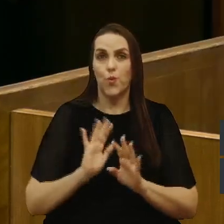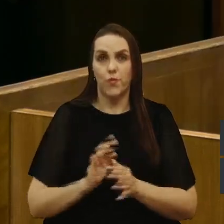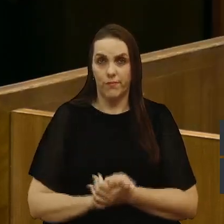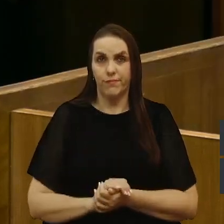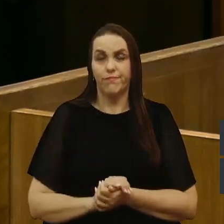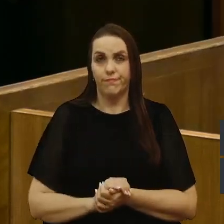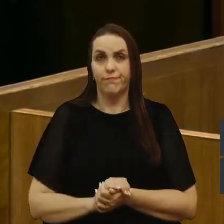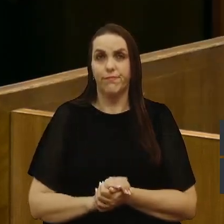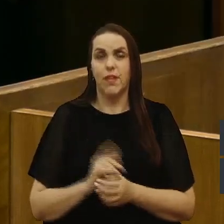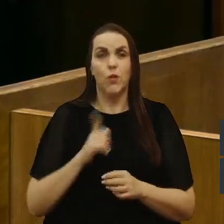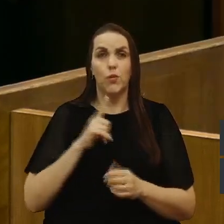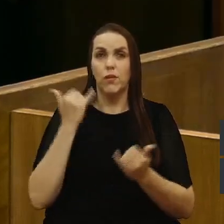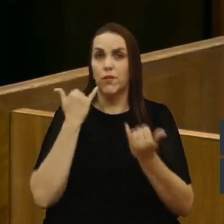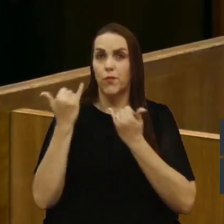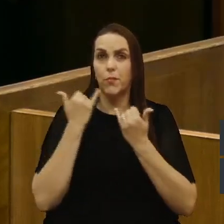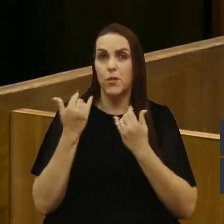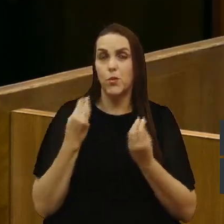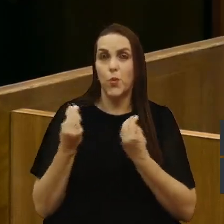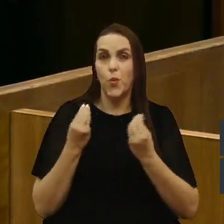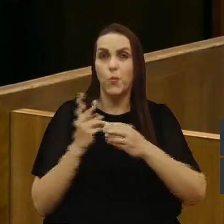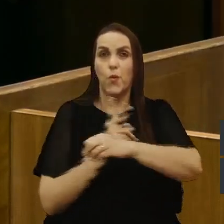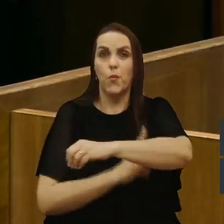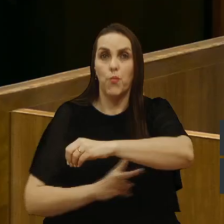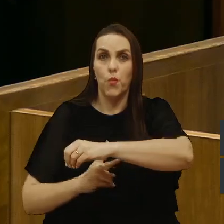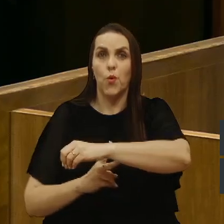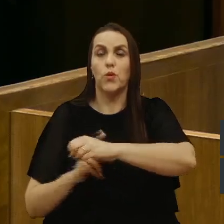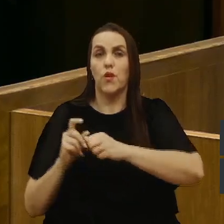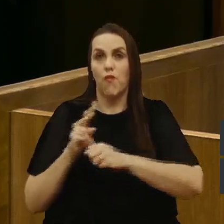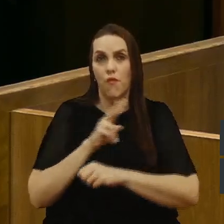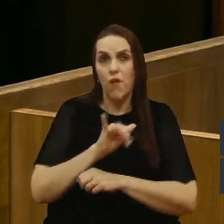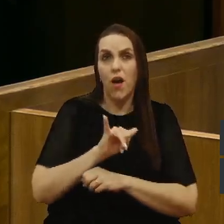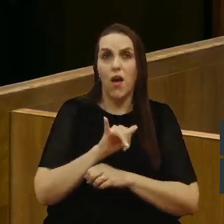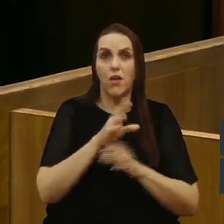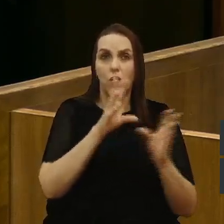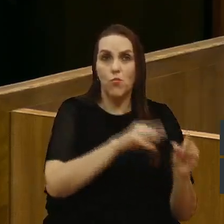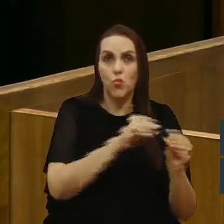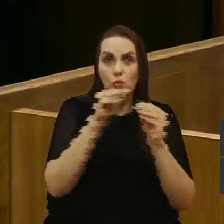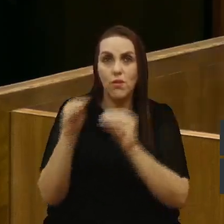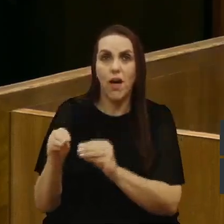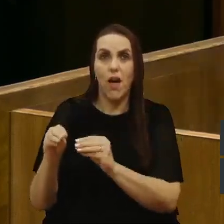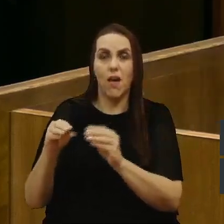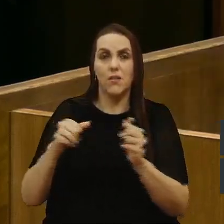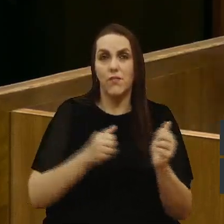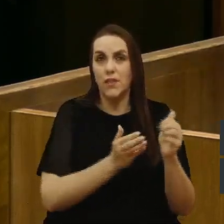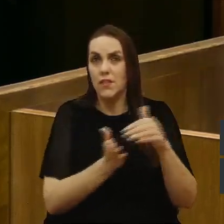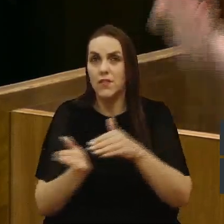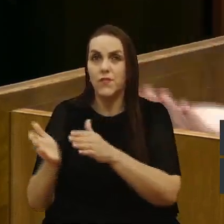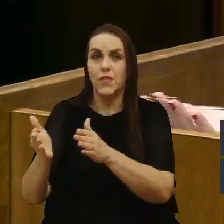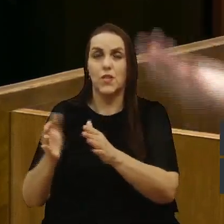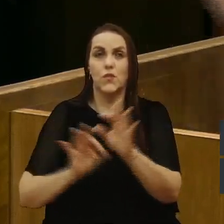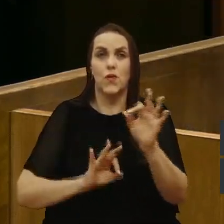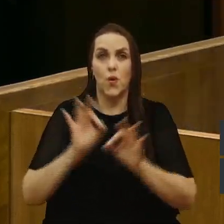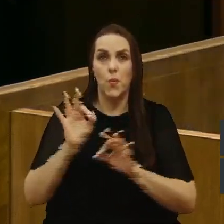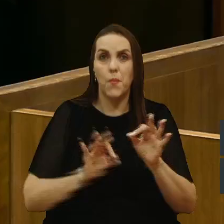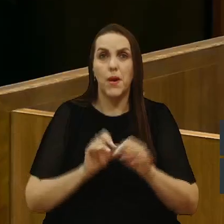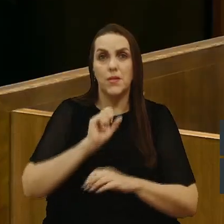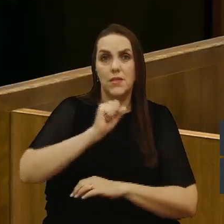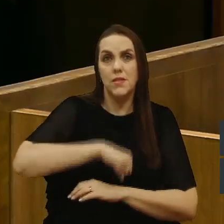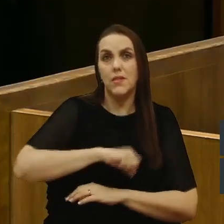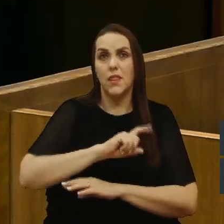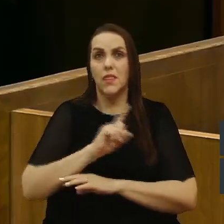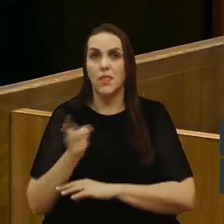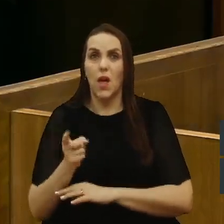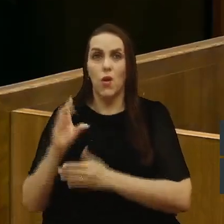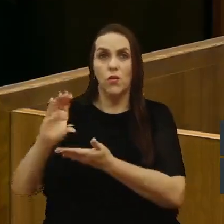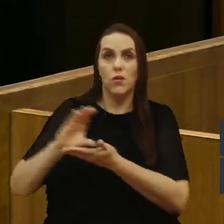tem mais informação se essa ponte vai ser refeita em algum lugar, se ela vai ser desviada, se eles vão arrumar, se não vão, se tem recursos ou